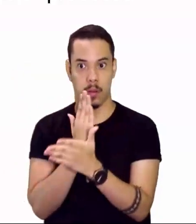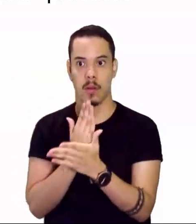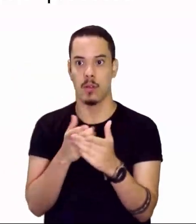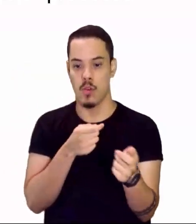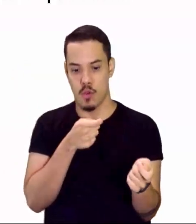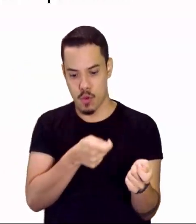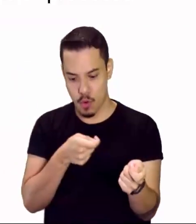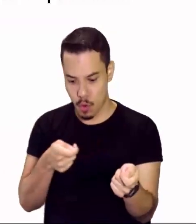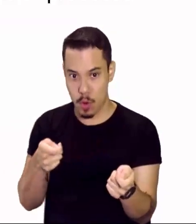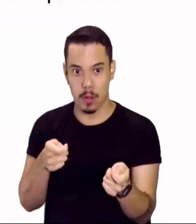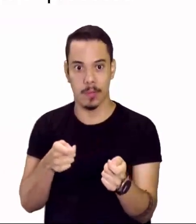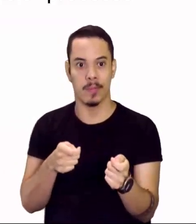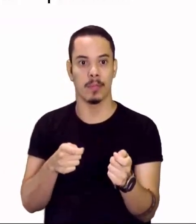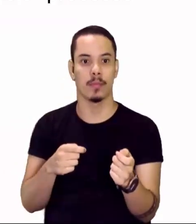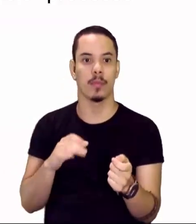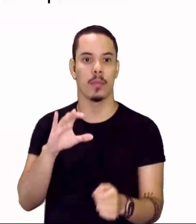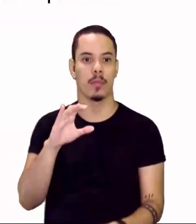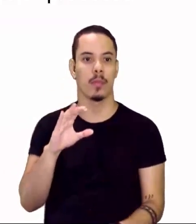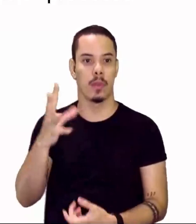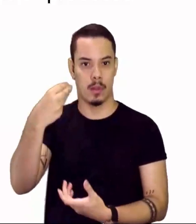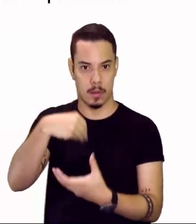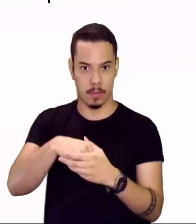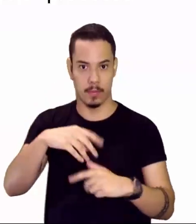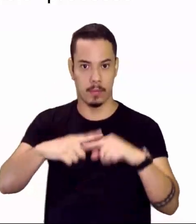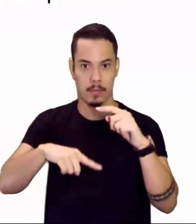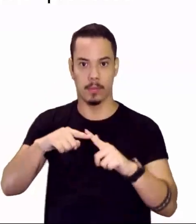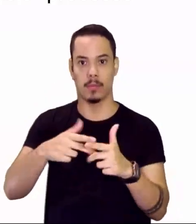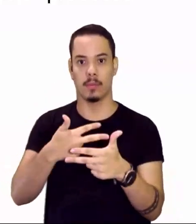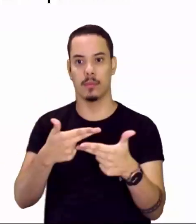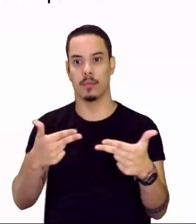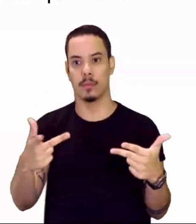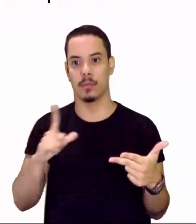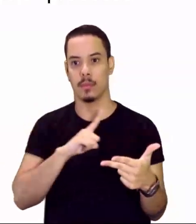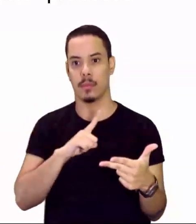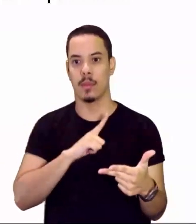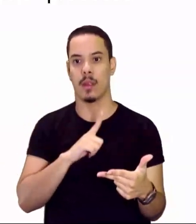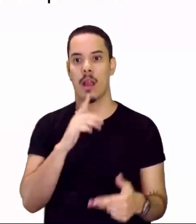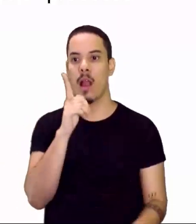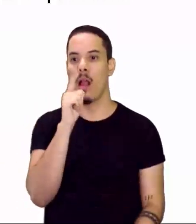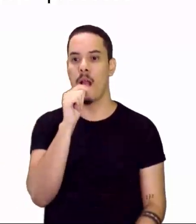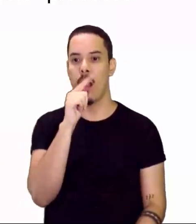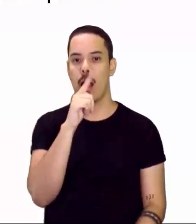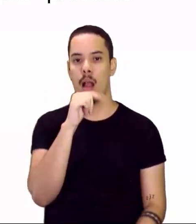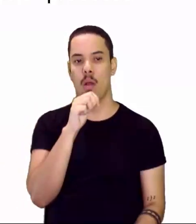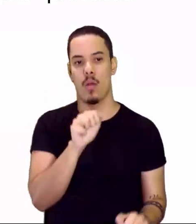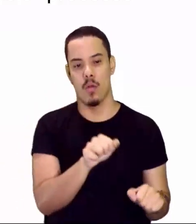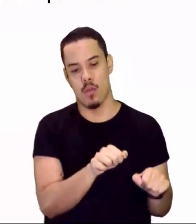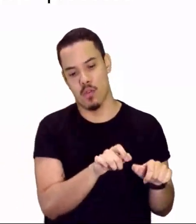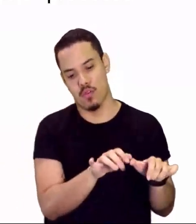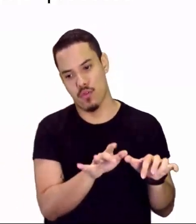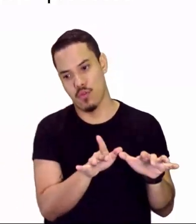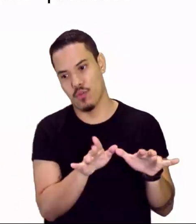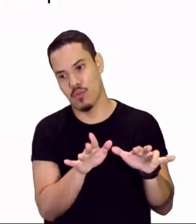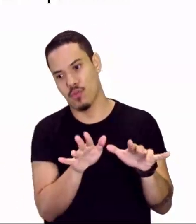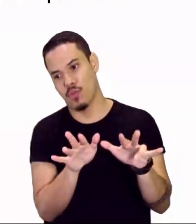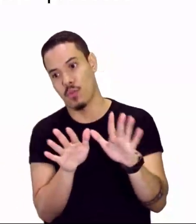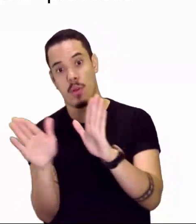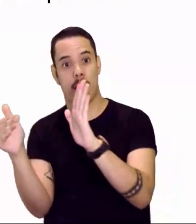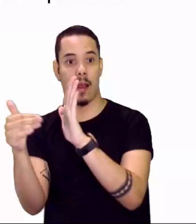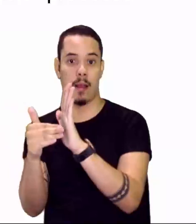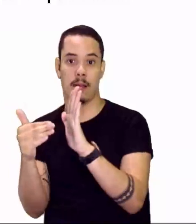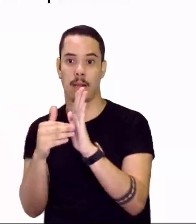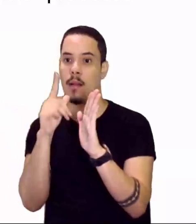pesticidas organoclorados são arrastados pela água até lagos e